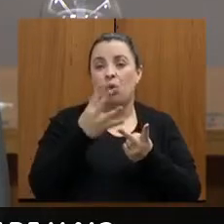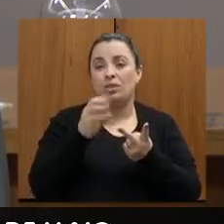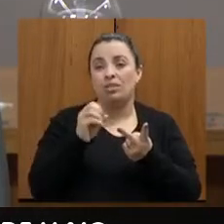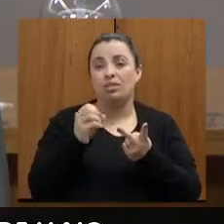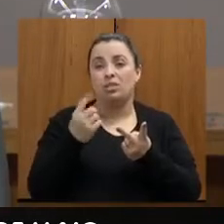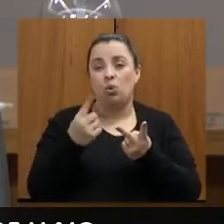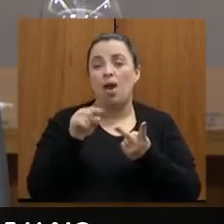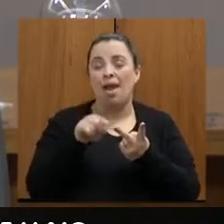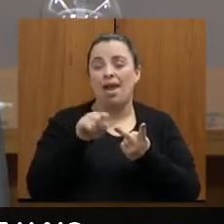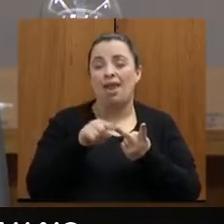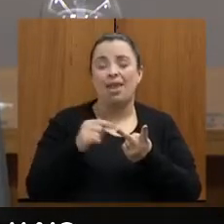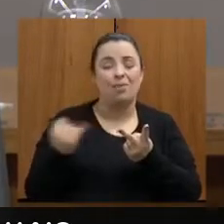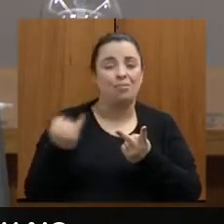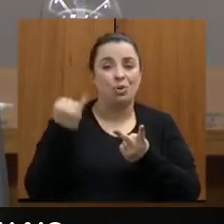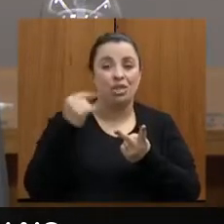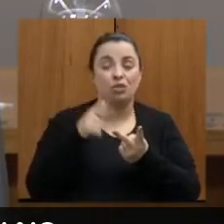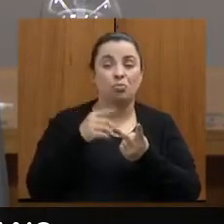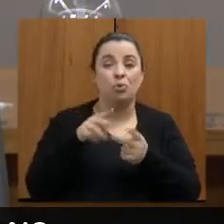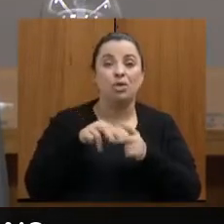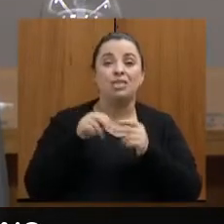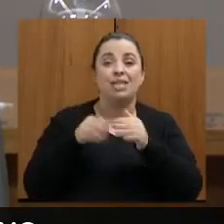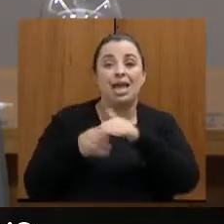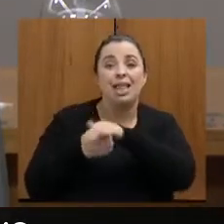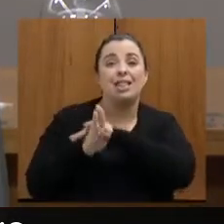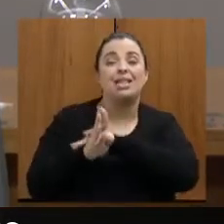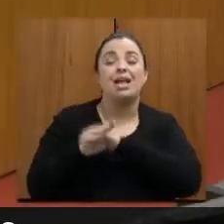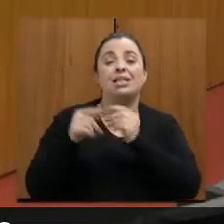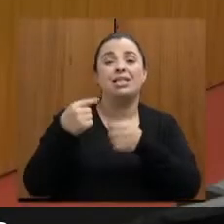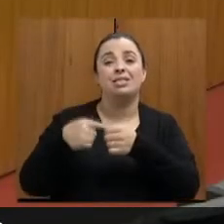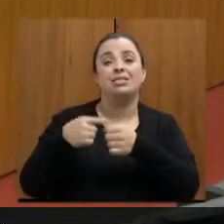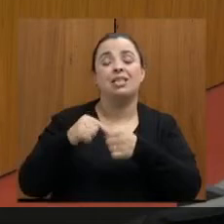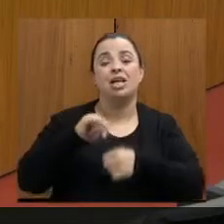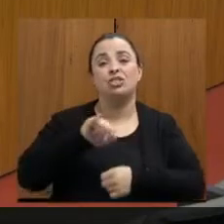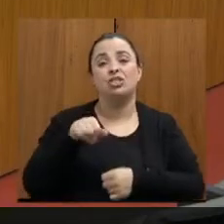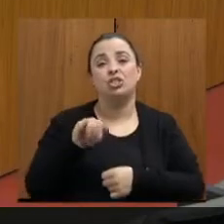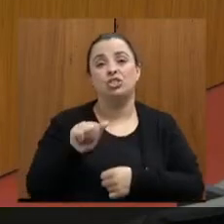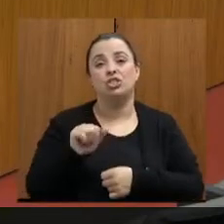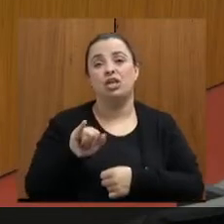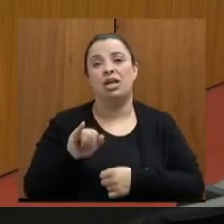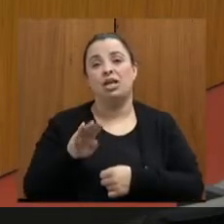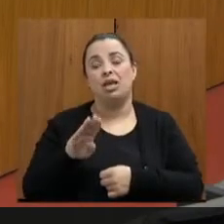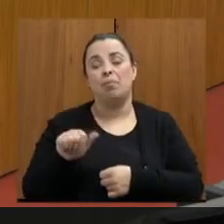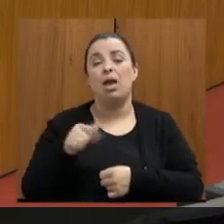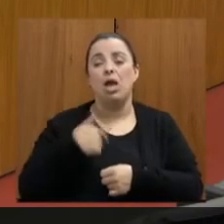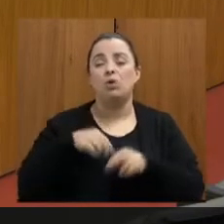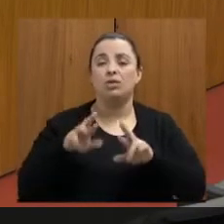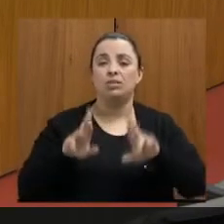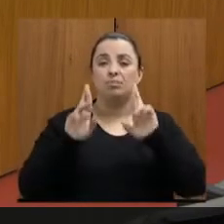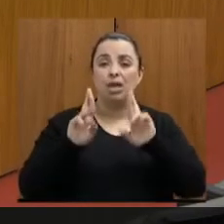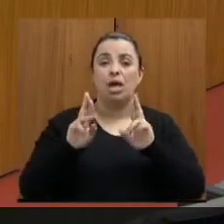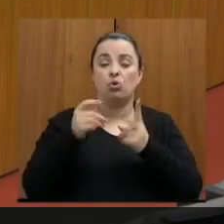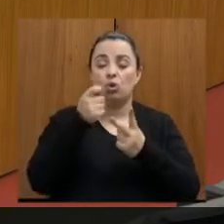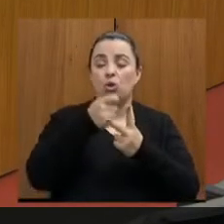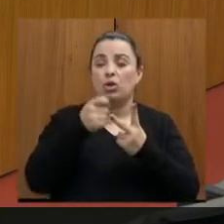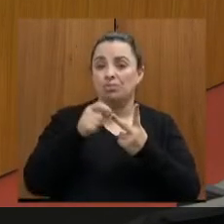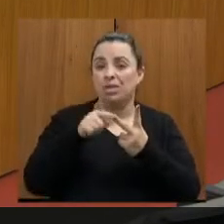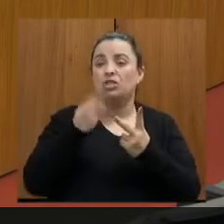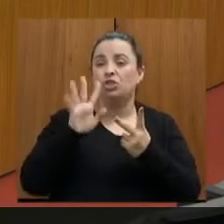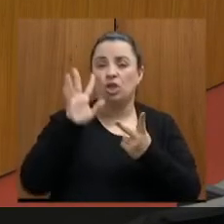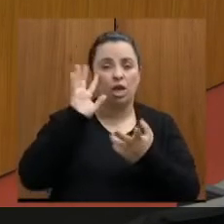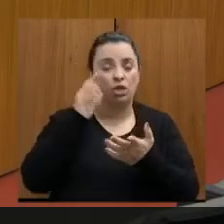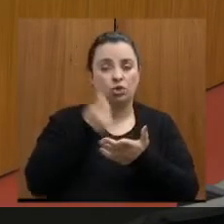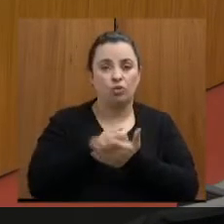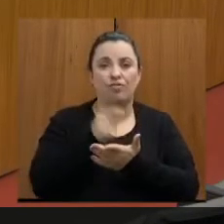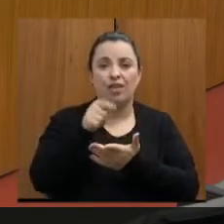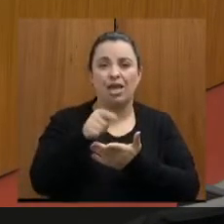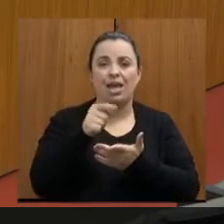mas a gente espera aí que nos próximos próximos dois meses essa situação tenha sido já resolvida e e a